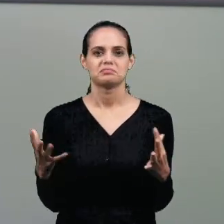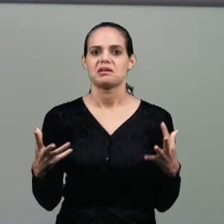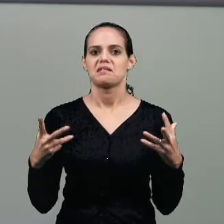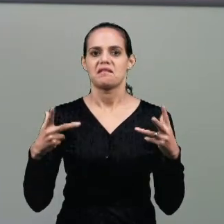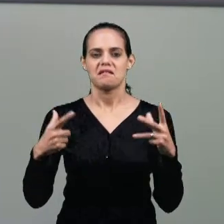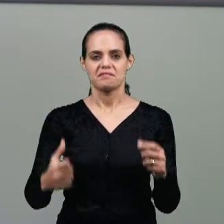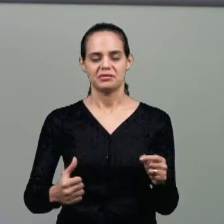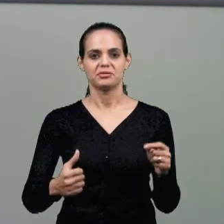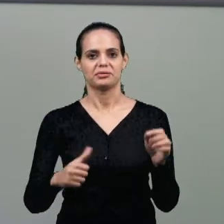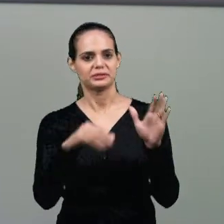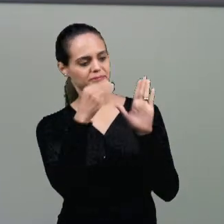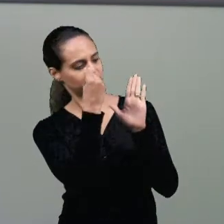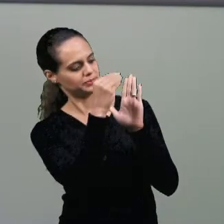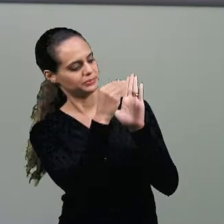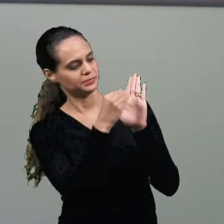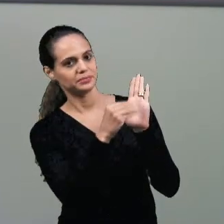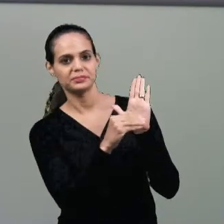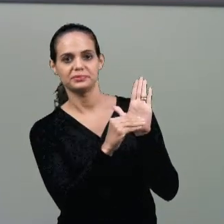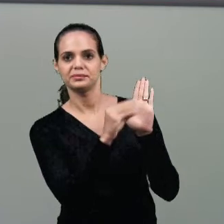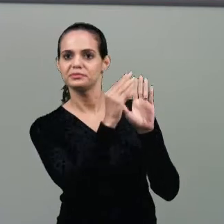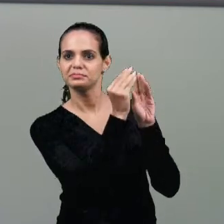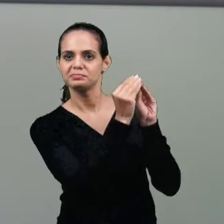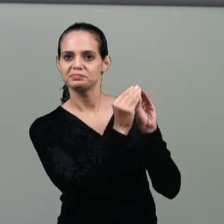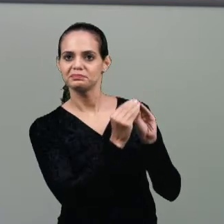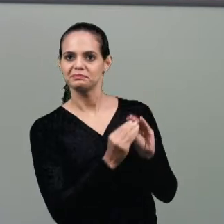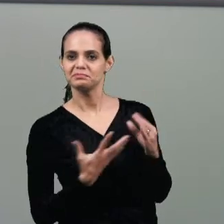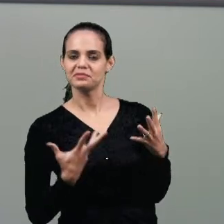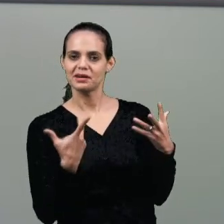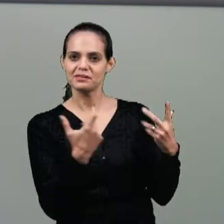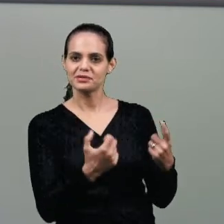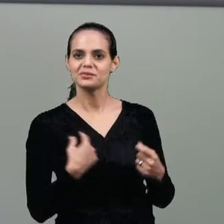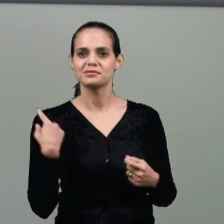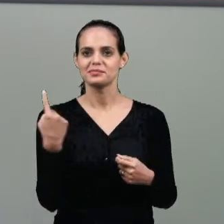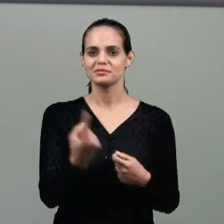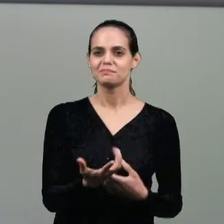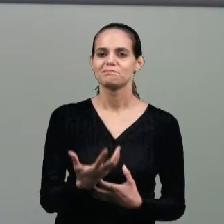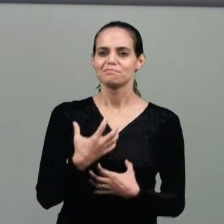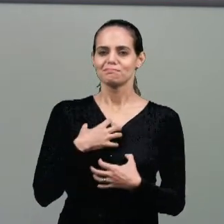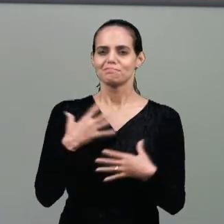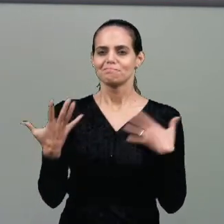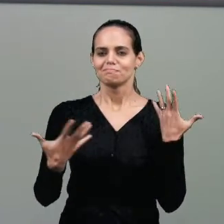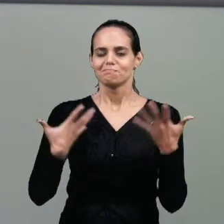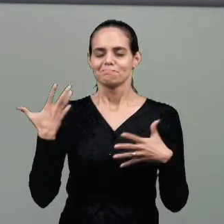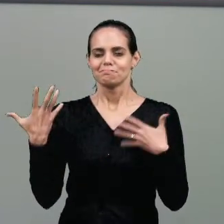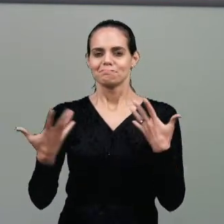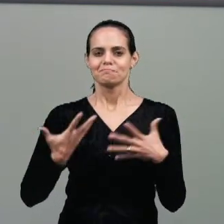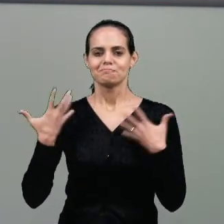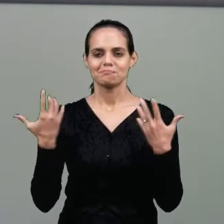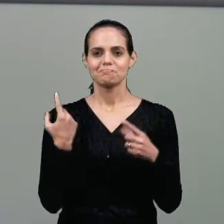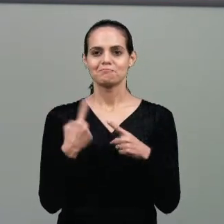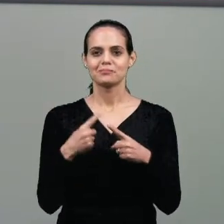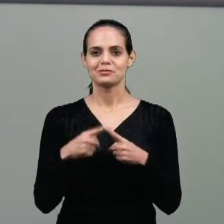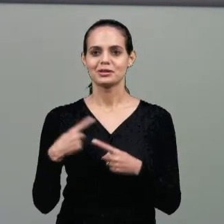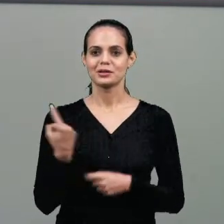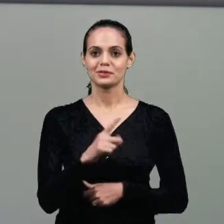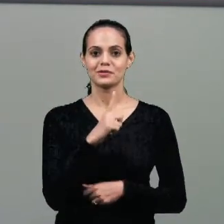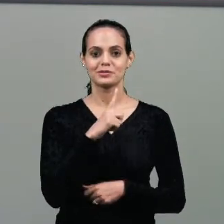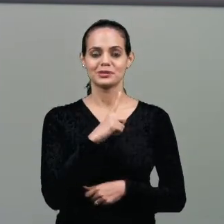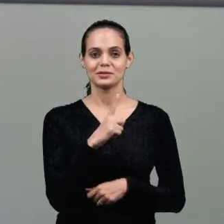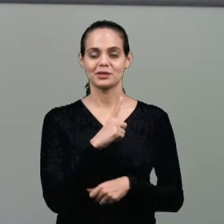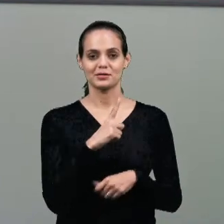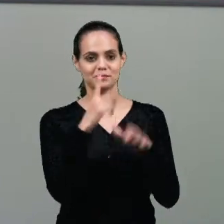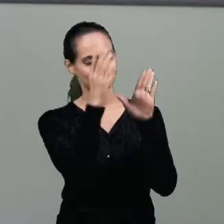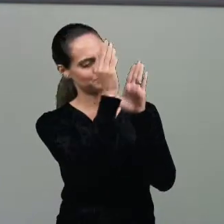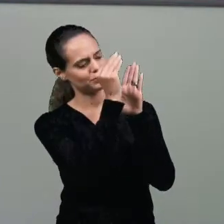né, algo que nos alegra em saber que a gente tem ali conteúdos